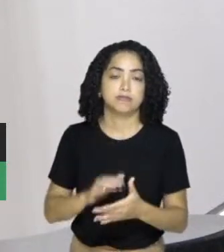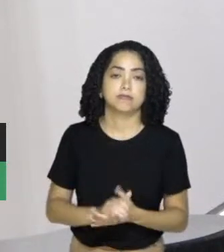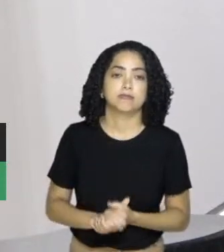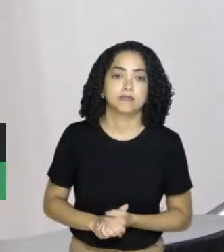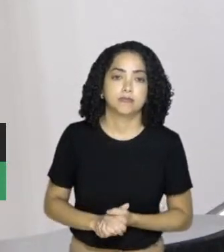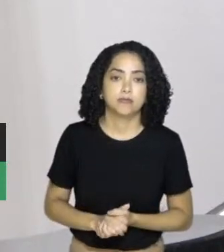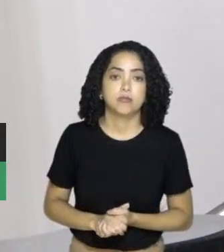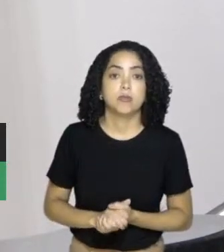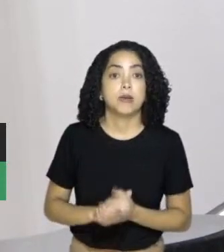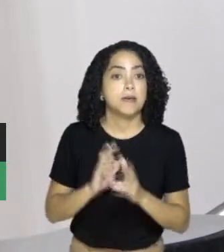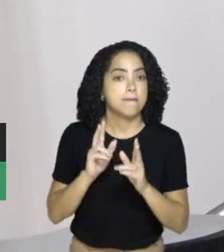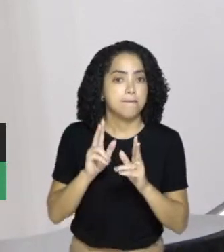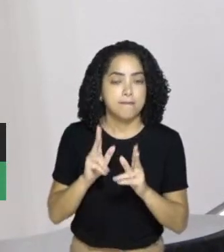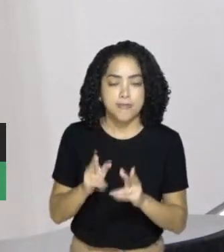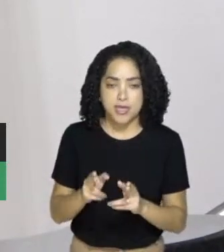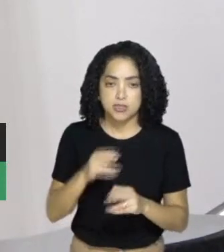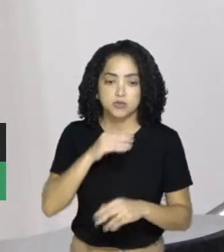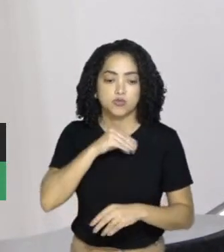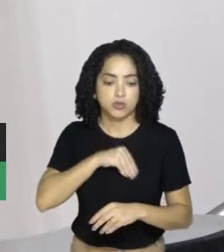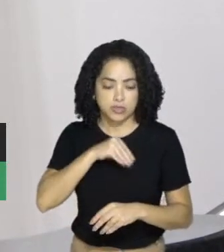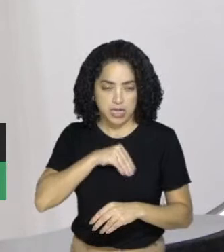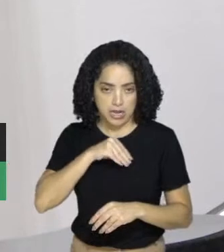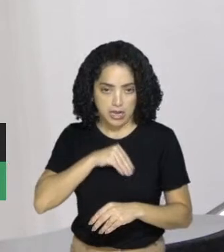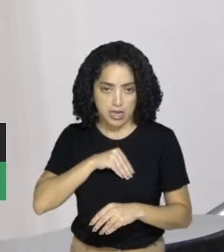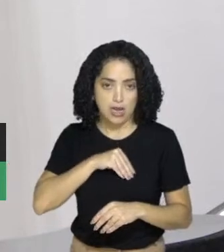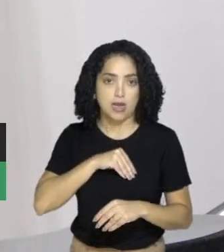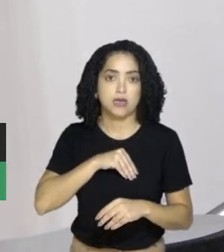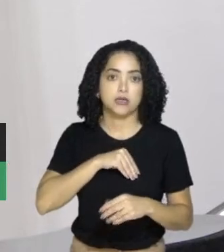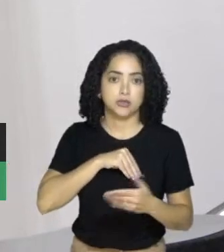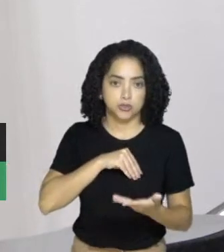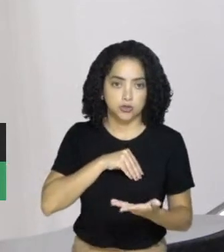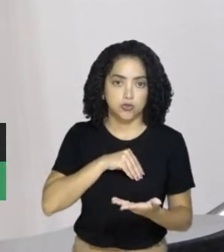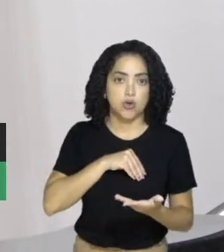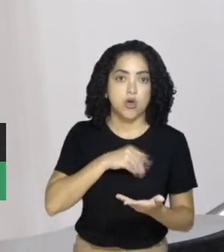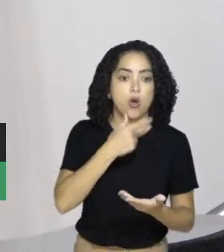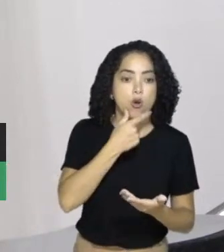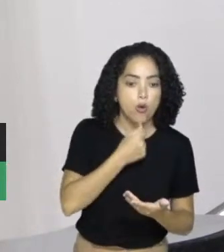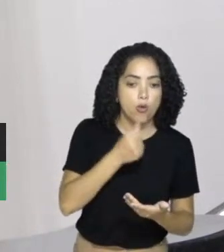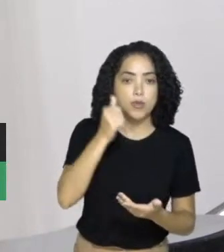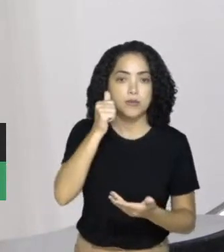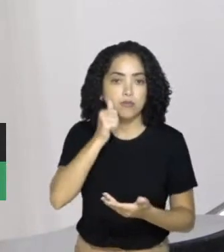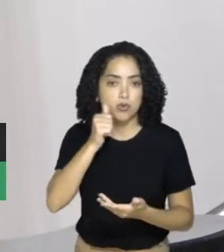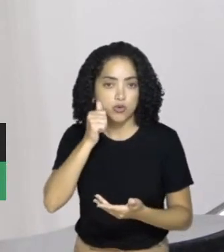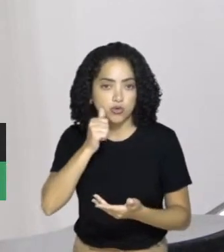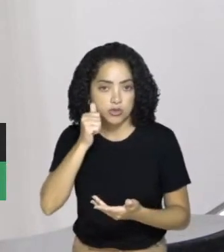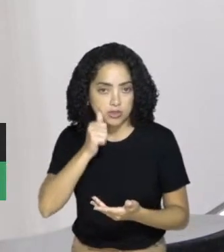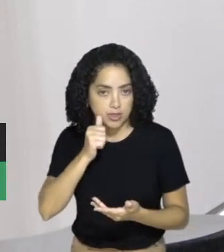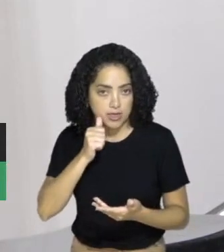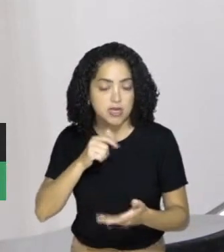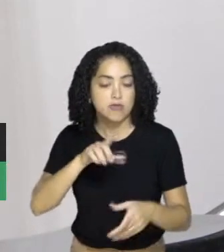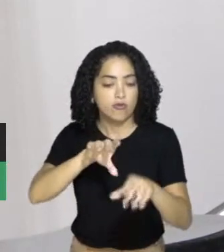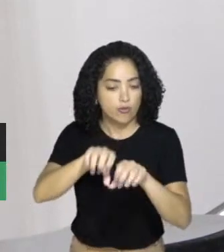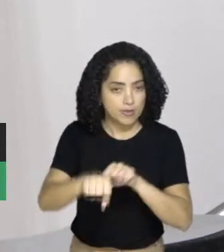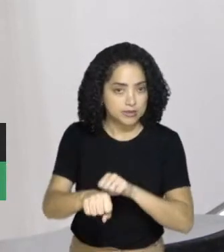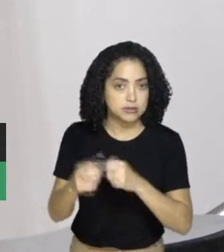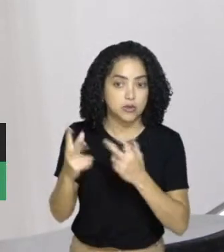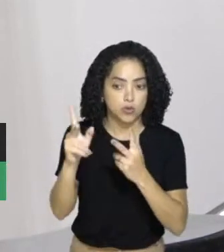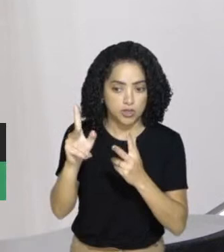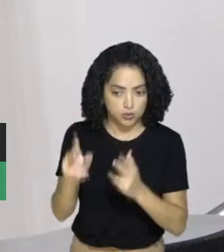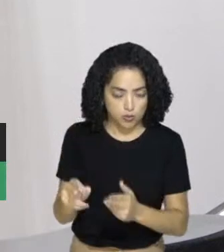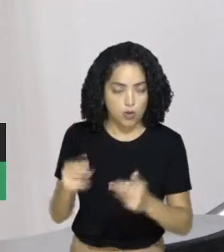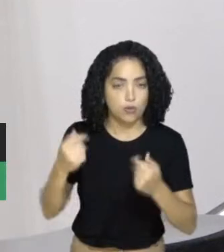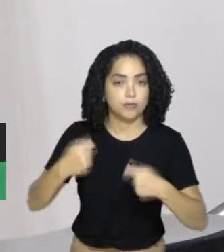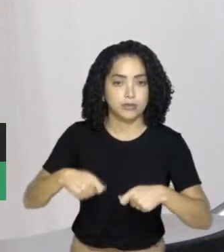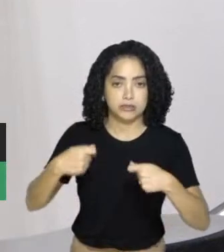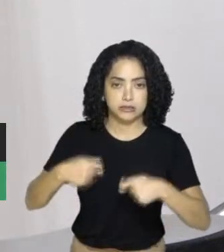Mesmo salário para a mesma função e mesma formação. Este é